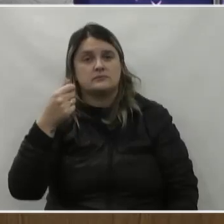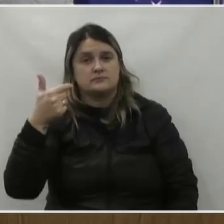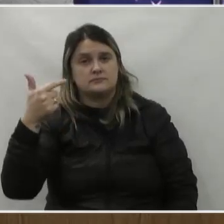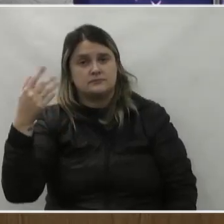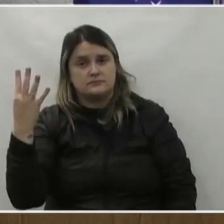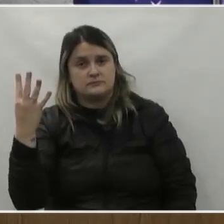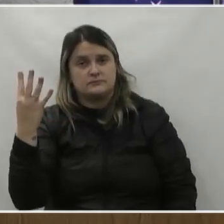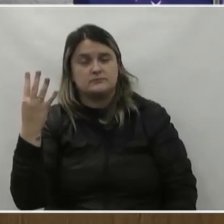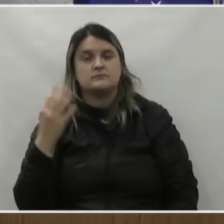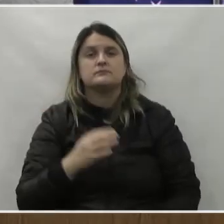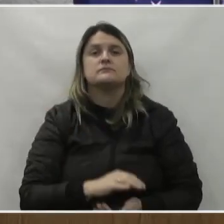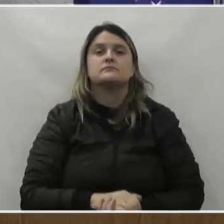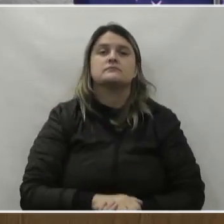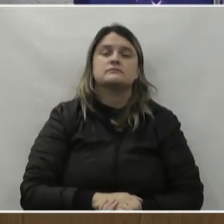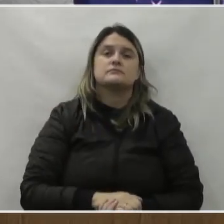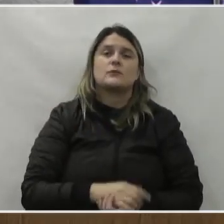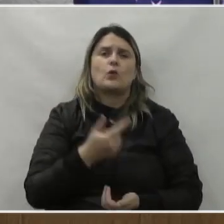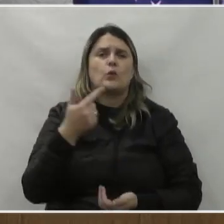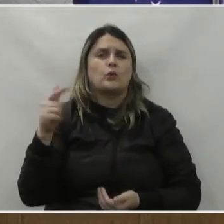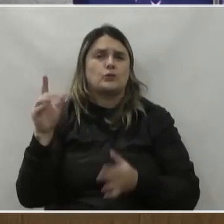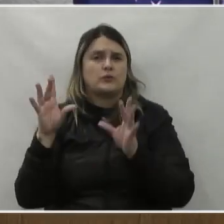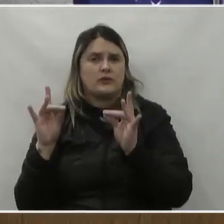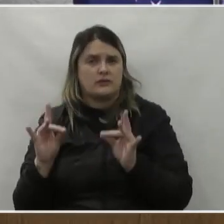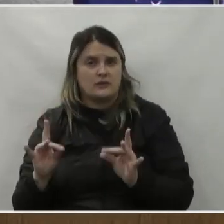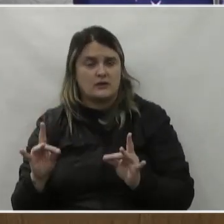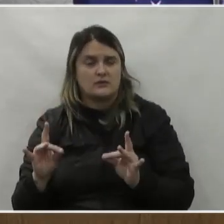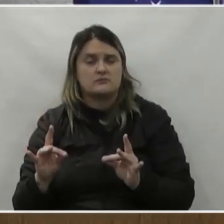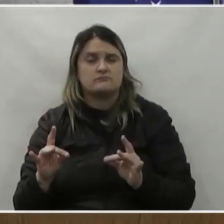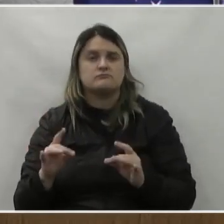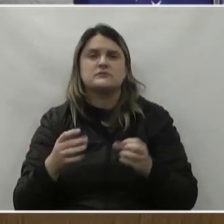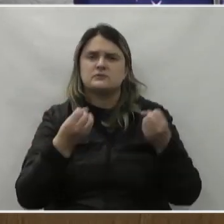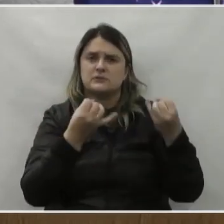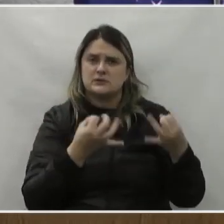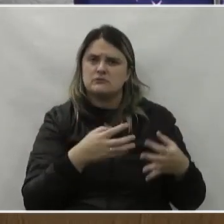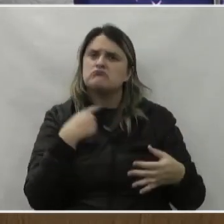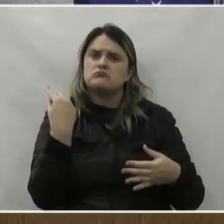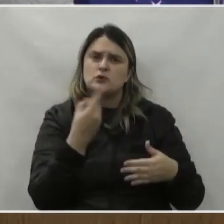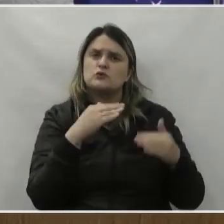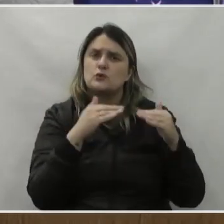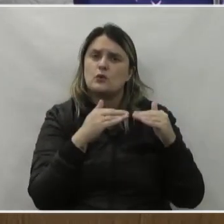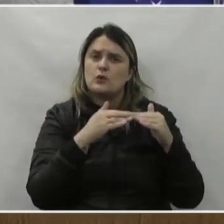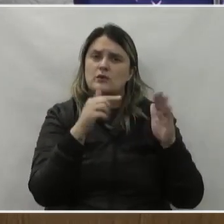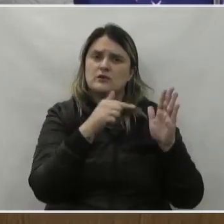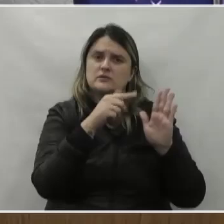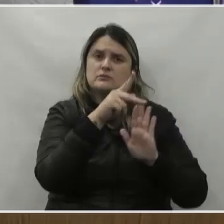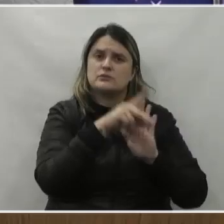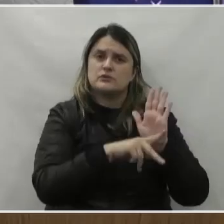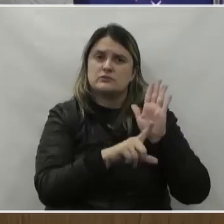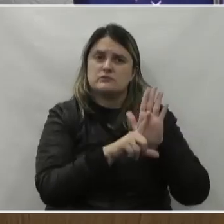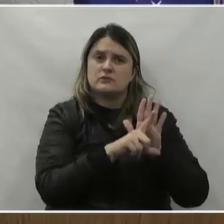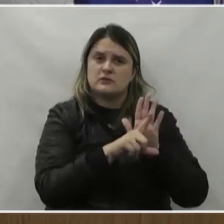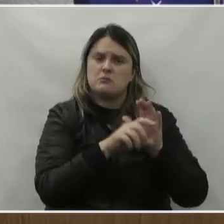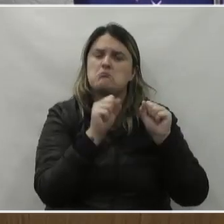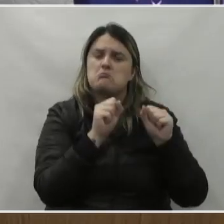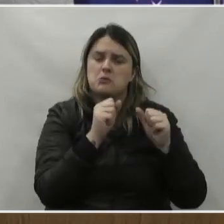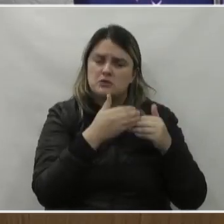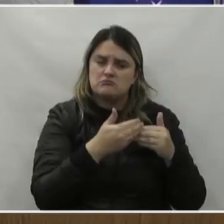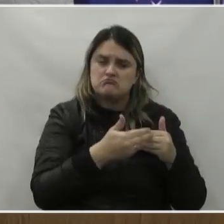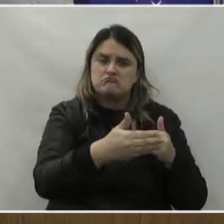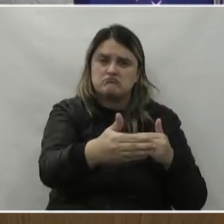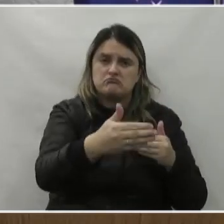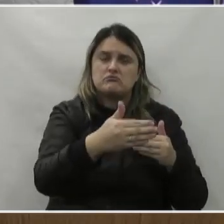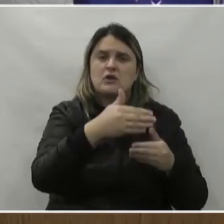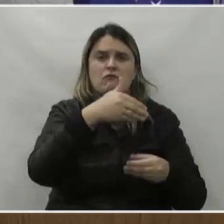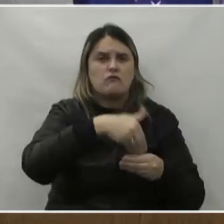5.184/2024, e da outras providências. Fundamentação: somos de parecer favorável ao projeto em questão, devendo o mesmo seguir